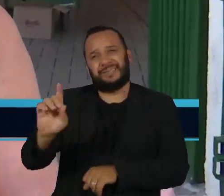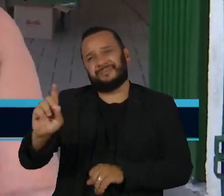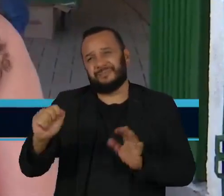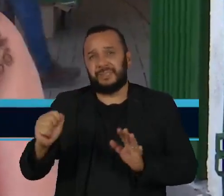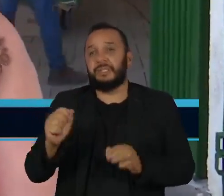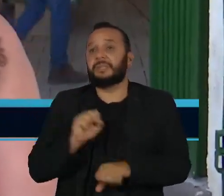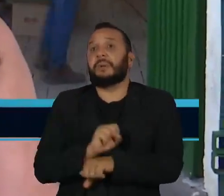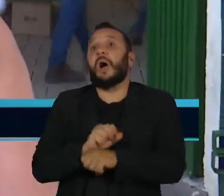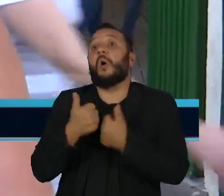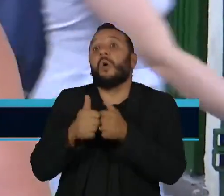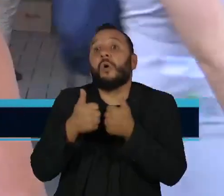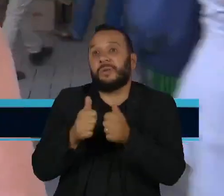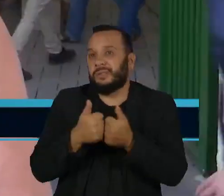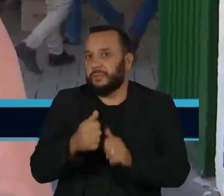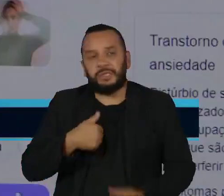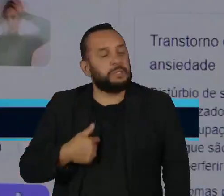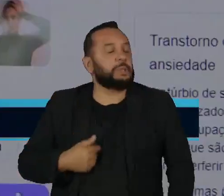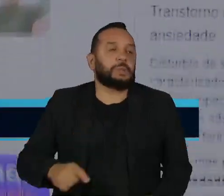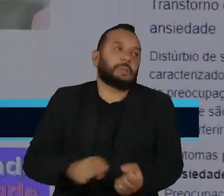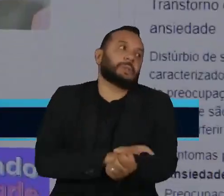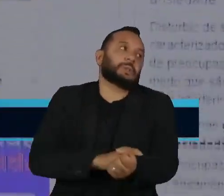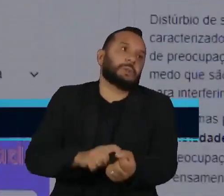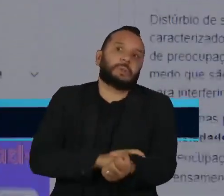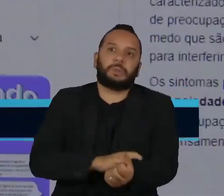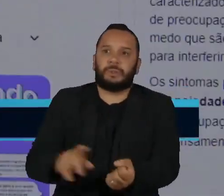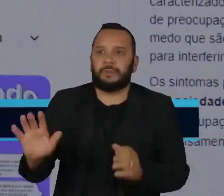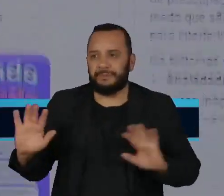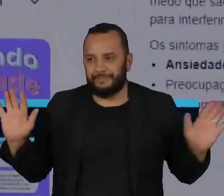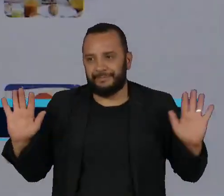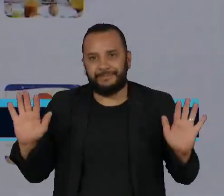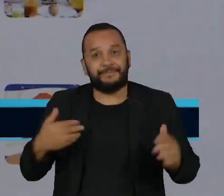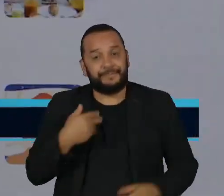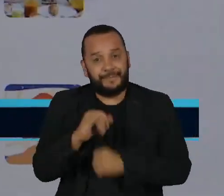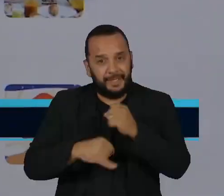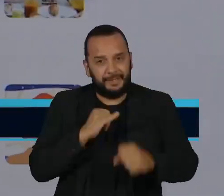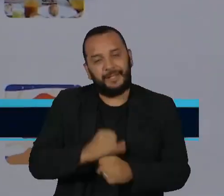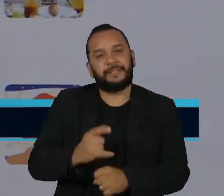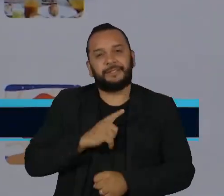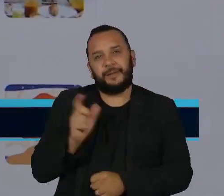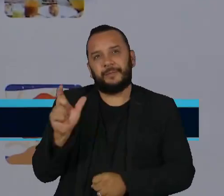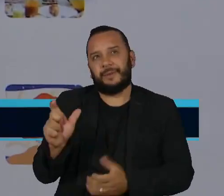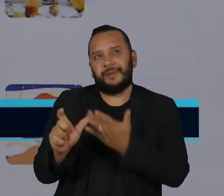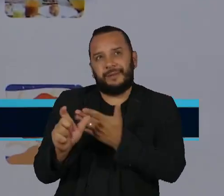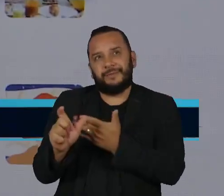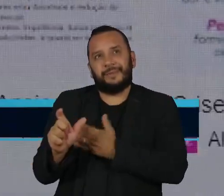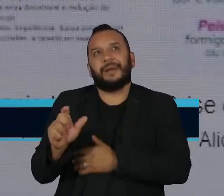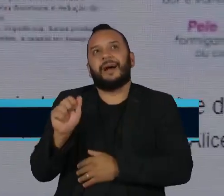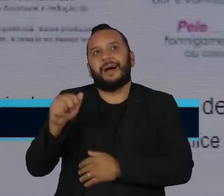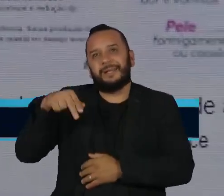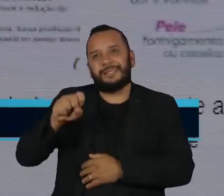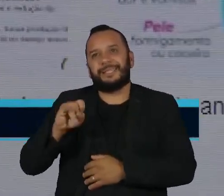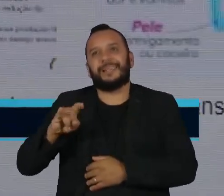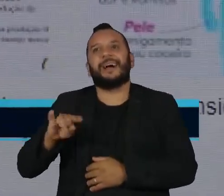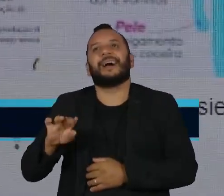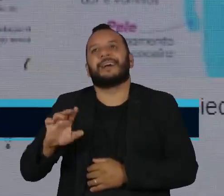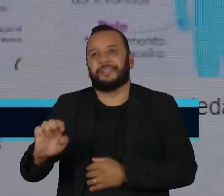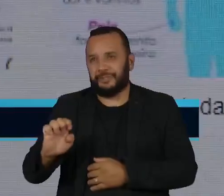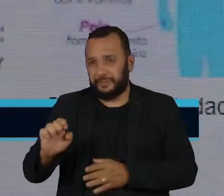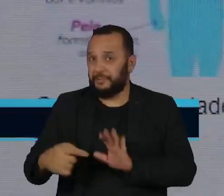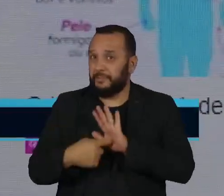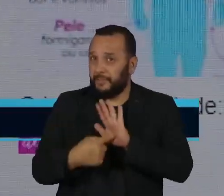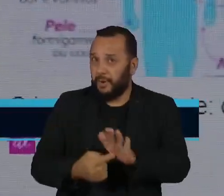o ônibus. Me irrita. No mundo virtual, basta escrever a palavra ansiedade. Que inúmeras